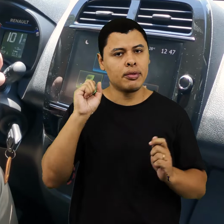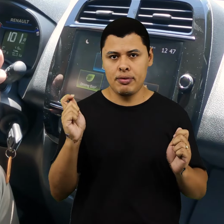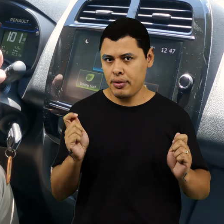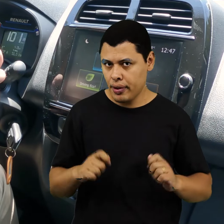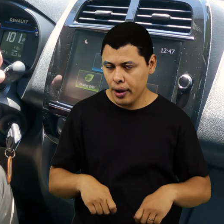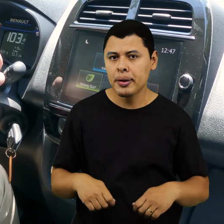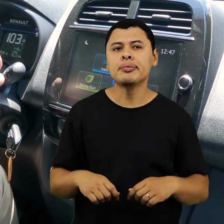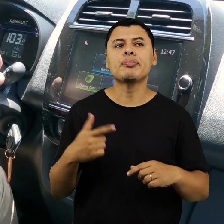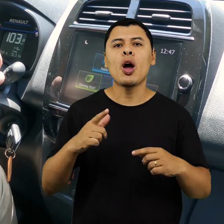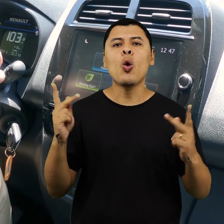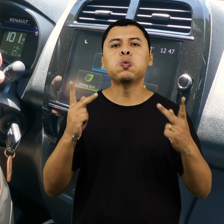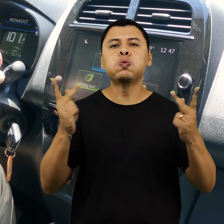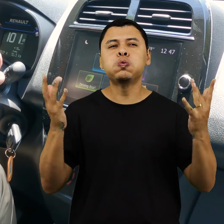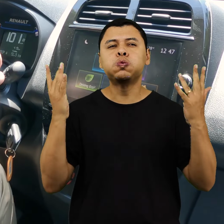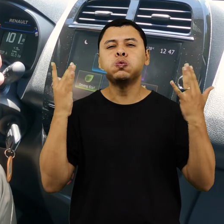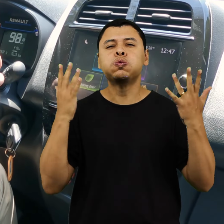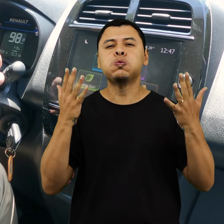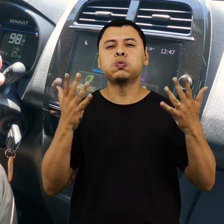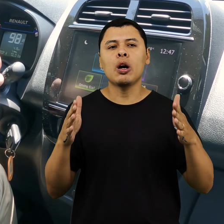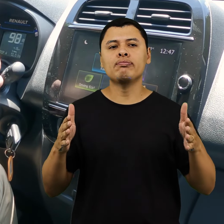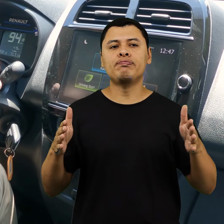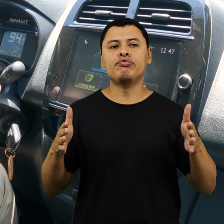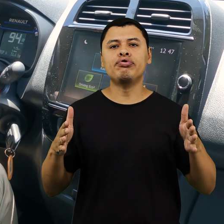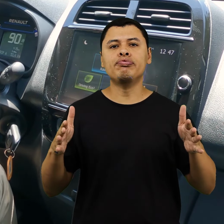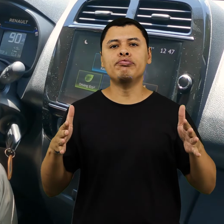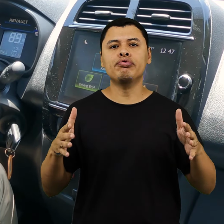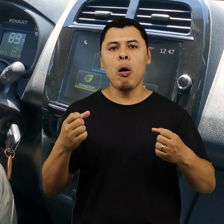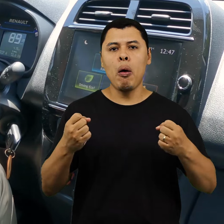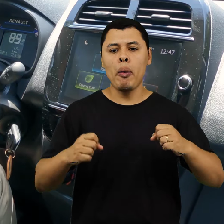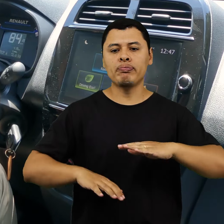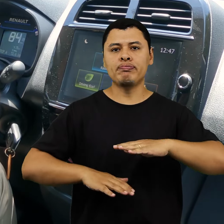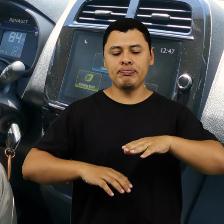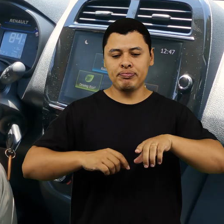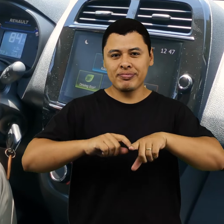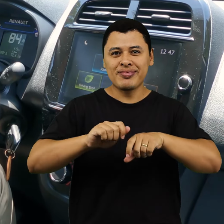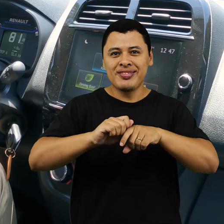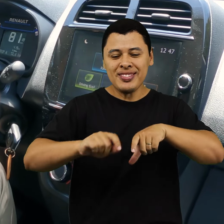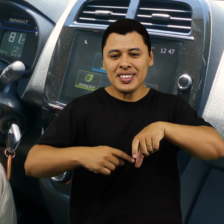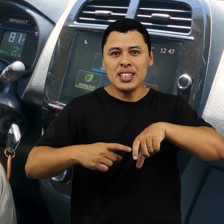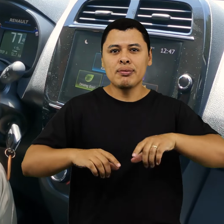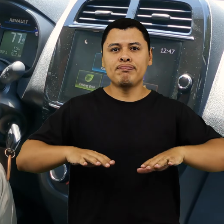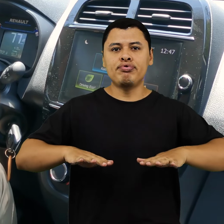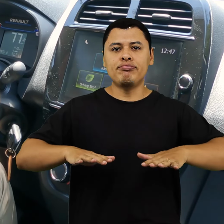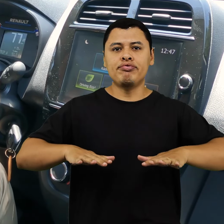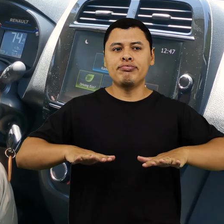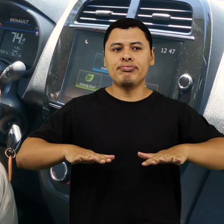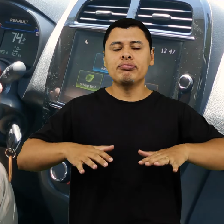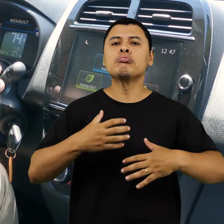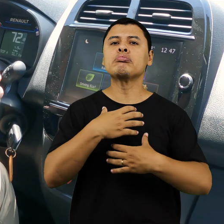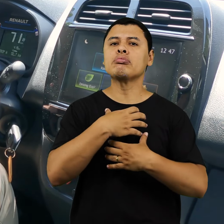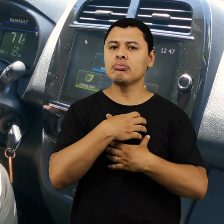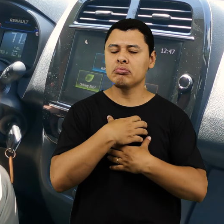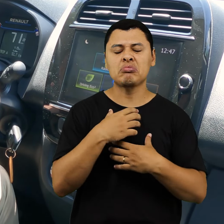Tem um pouco de ruído de vento, tem um pouco de reverberação vindo, mas você não se sente num carro,